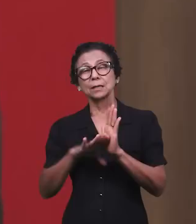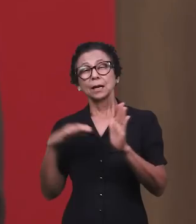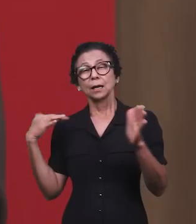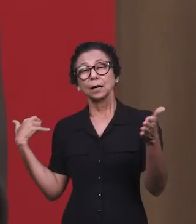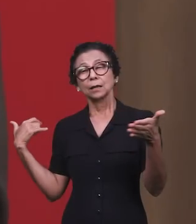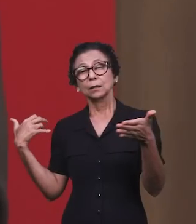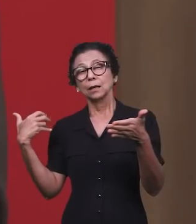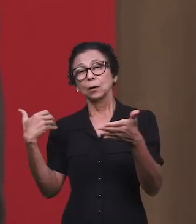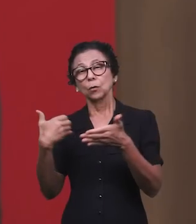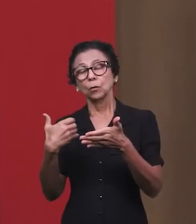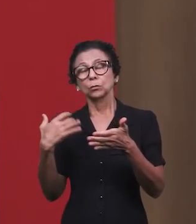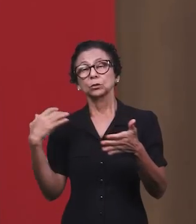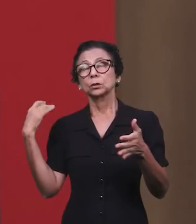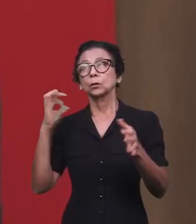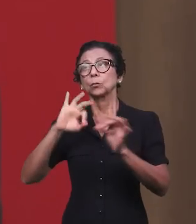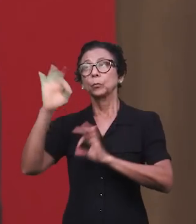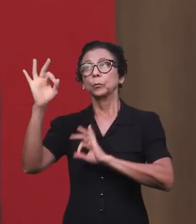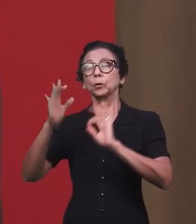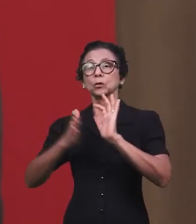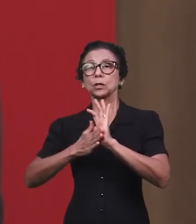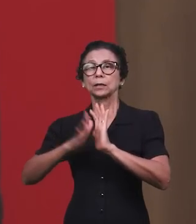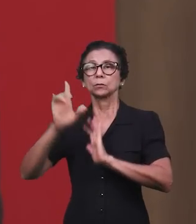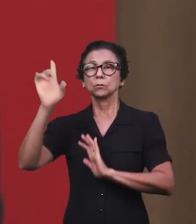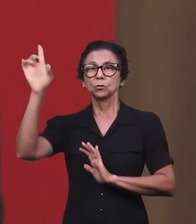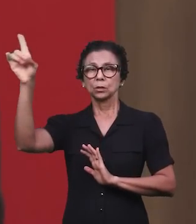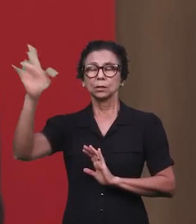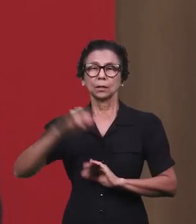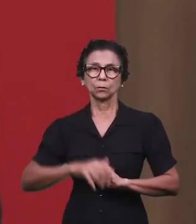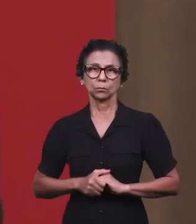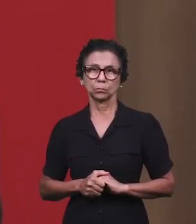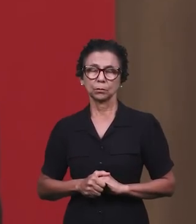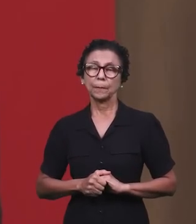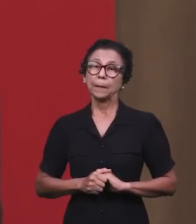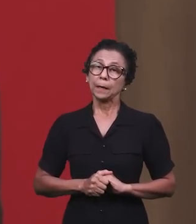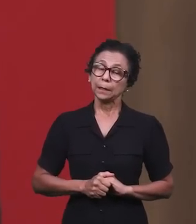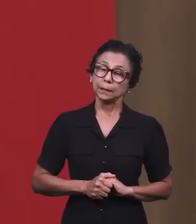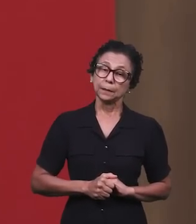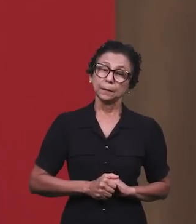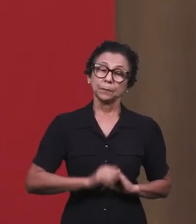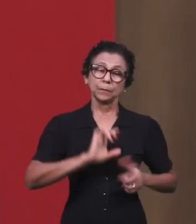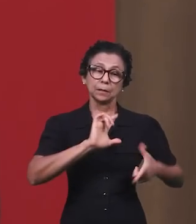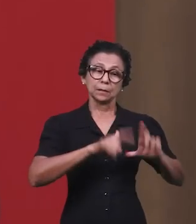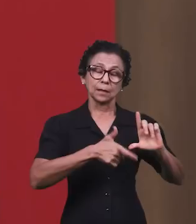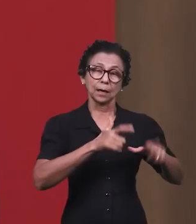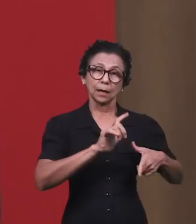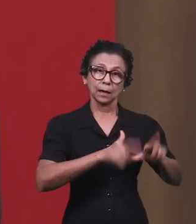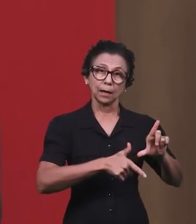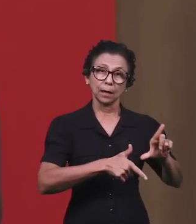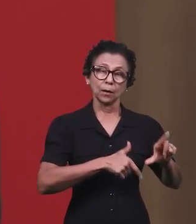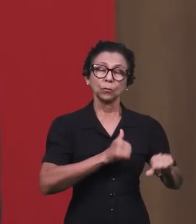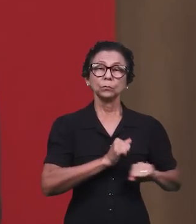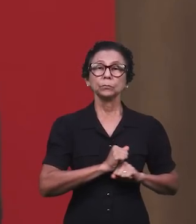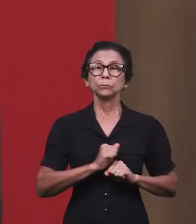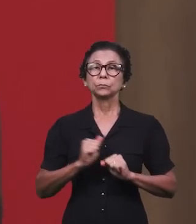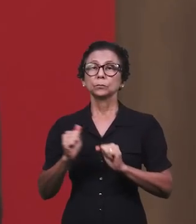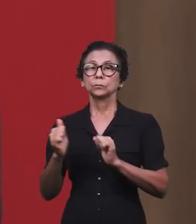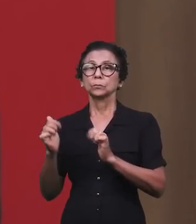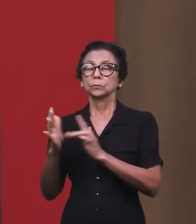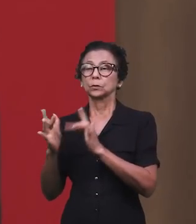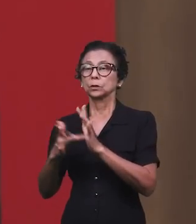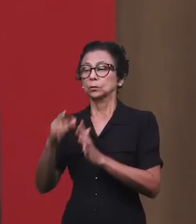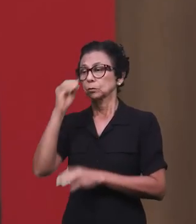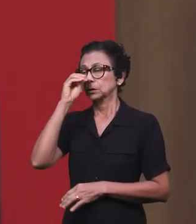a rejeição de Israel e a admissão da igreja. E falamos sobre a parábola